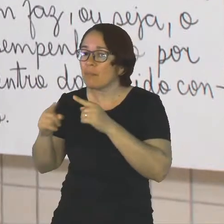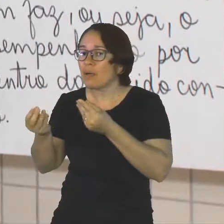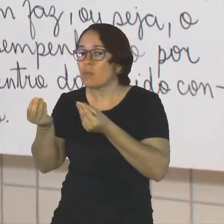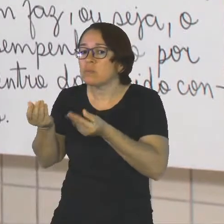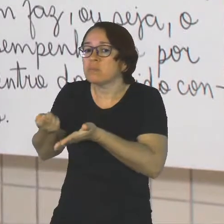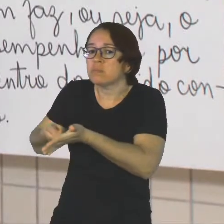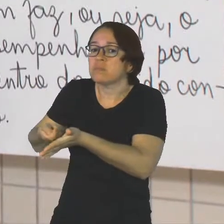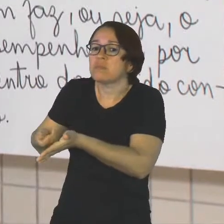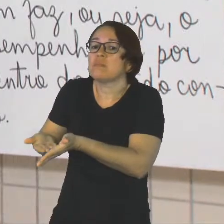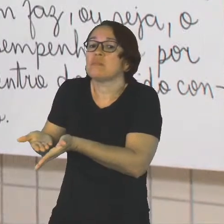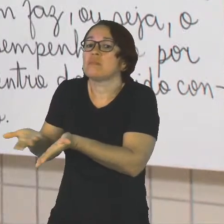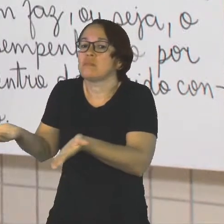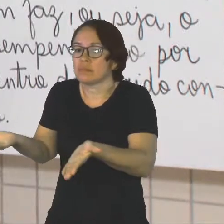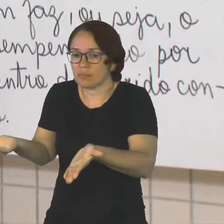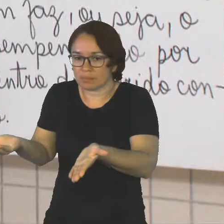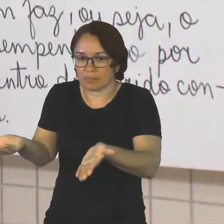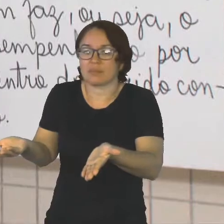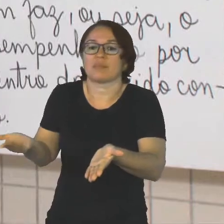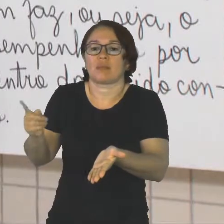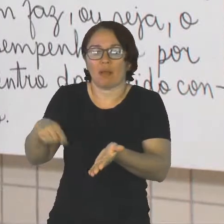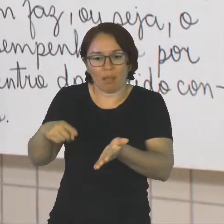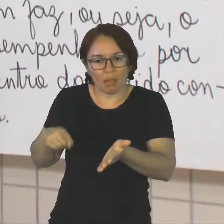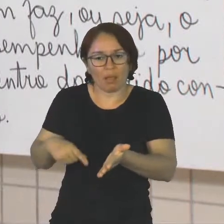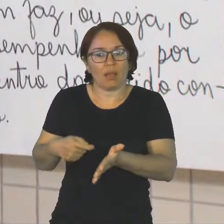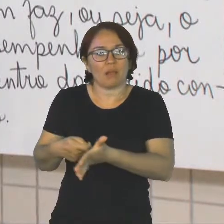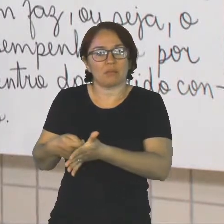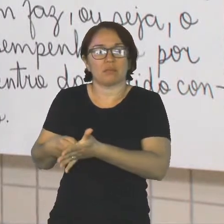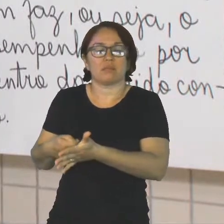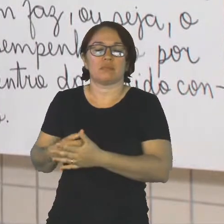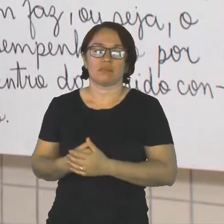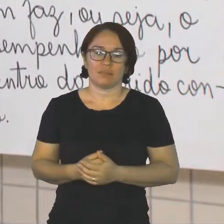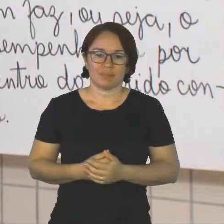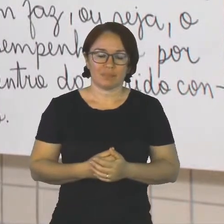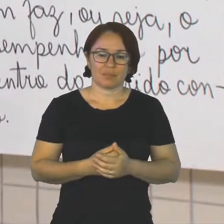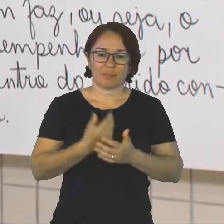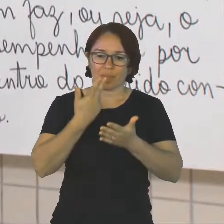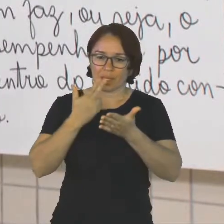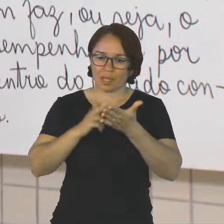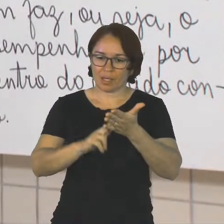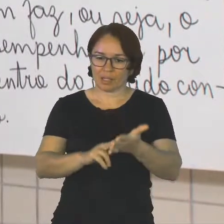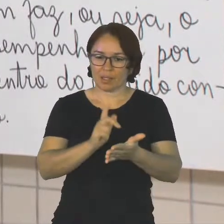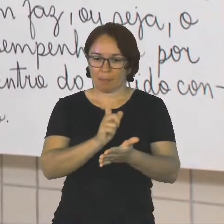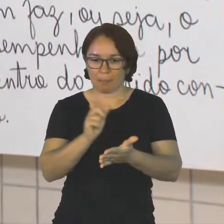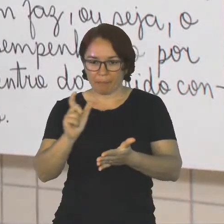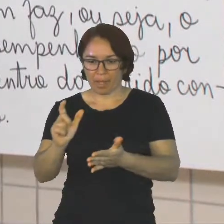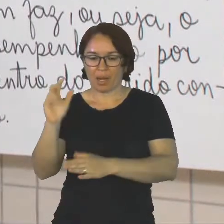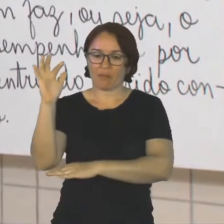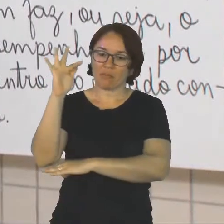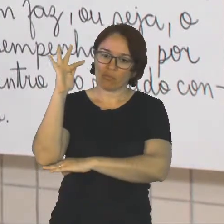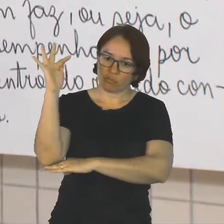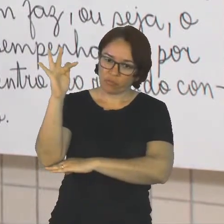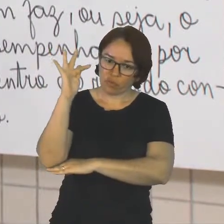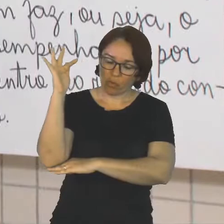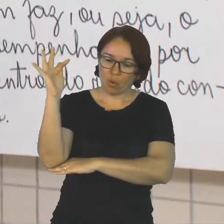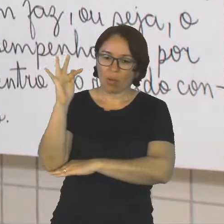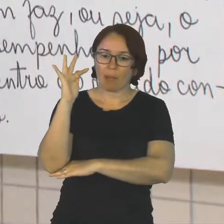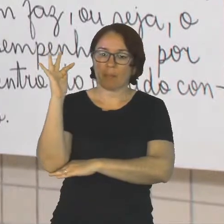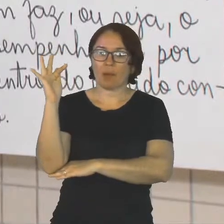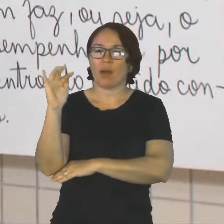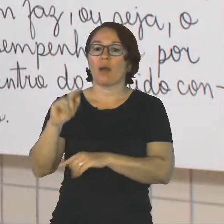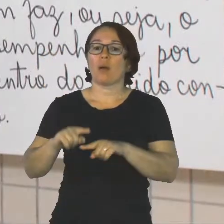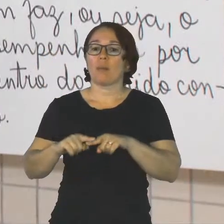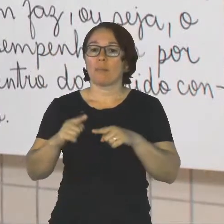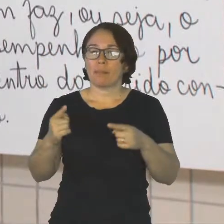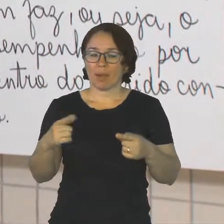tá bom? E ela é escrita utilizando uma linguagem formal, mas tem essa particularidade